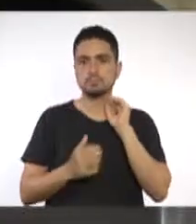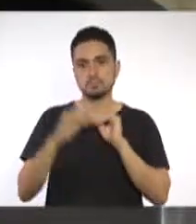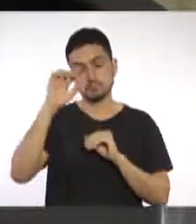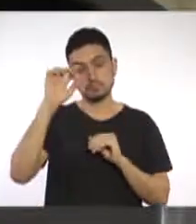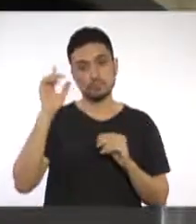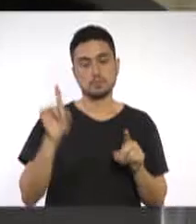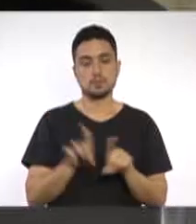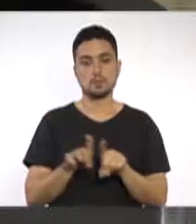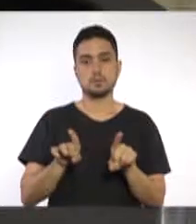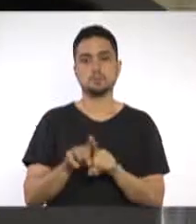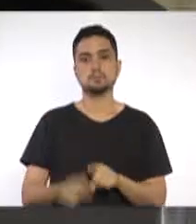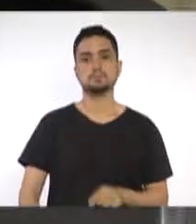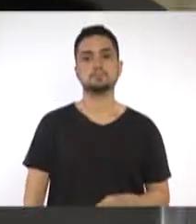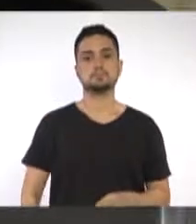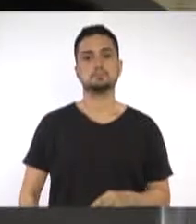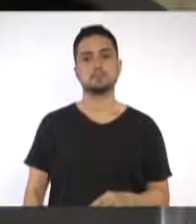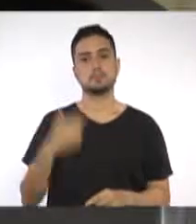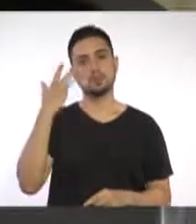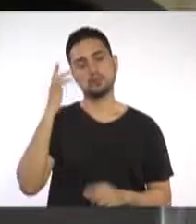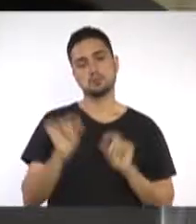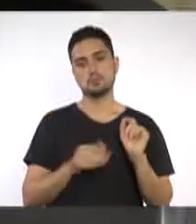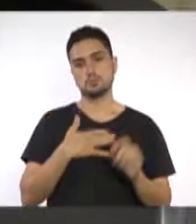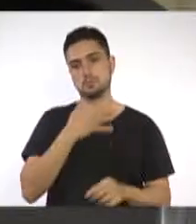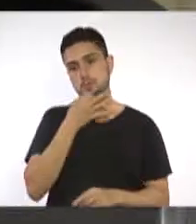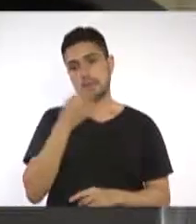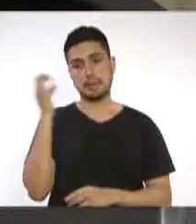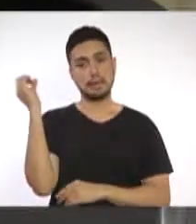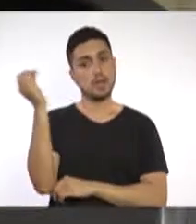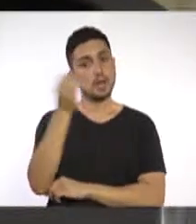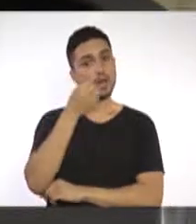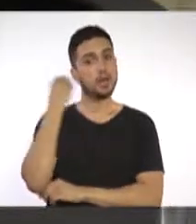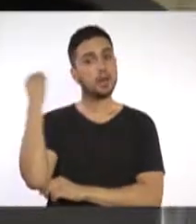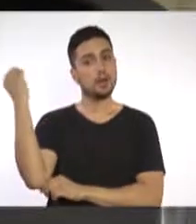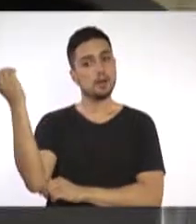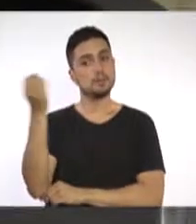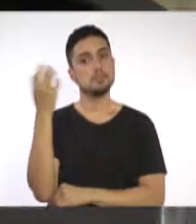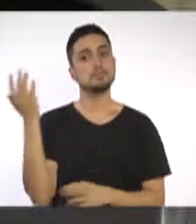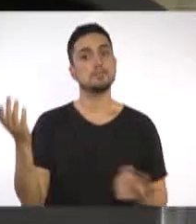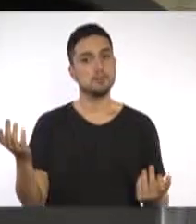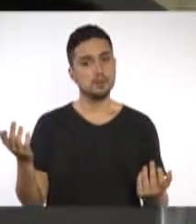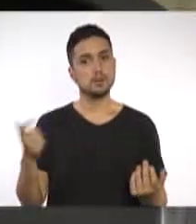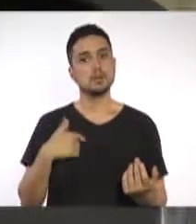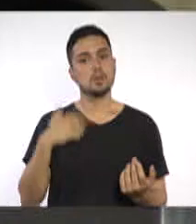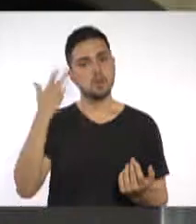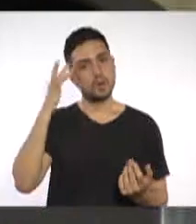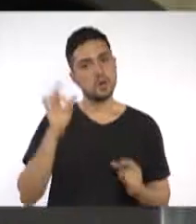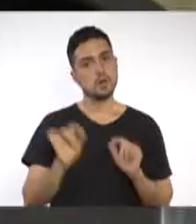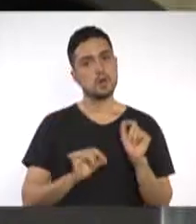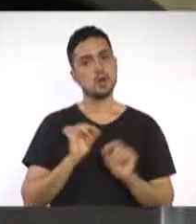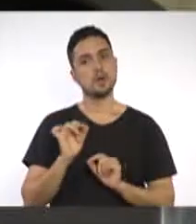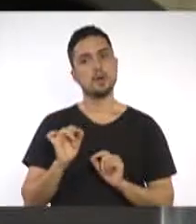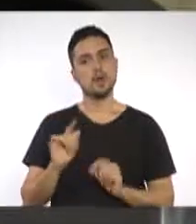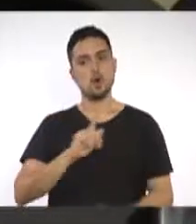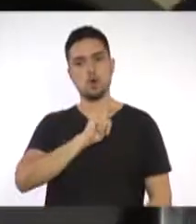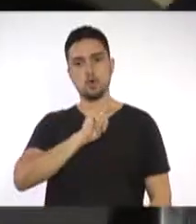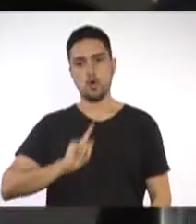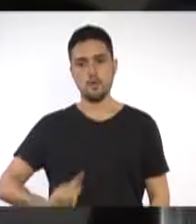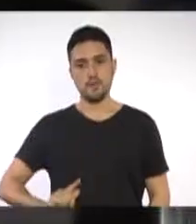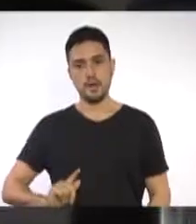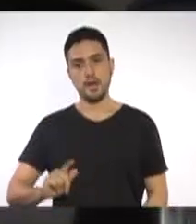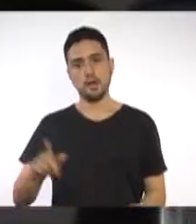acho o seguinte, o fato é extremamente grave, e eu acho que um gesto que o governo poderia